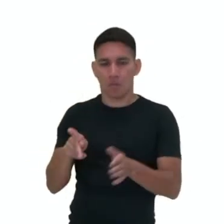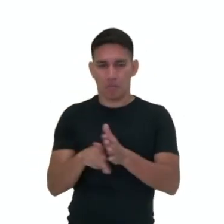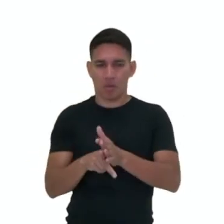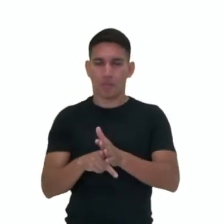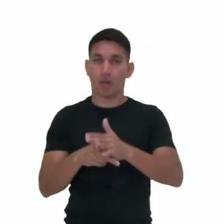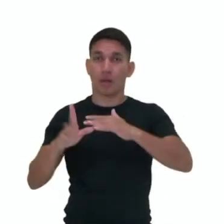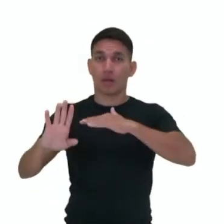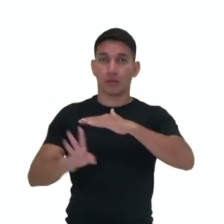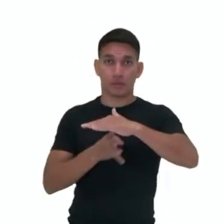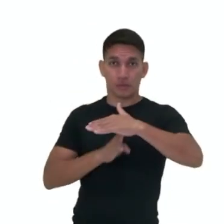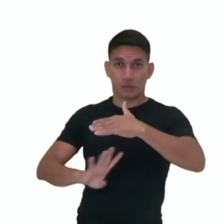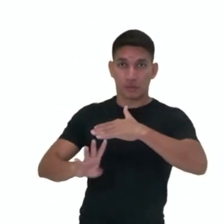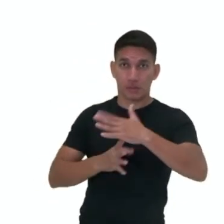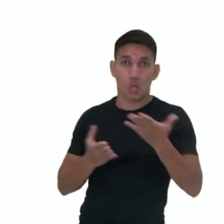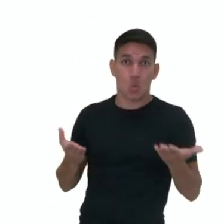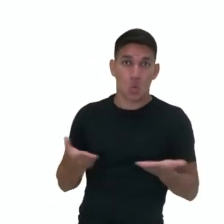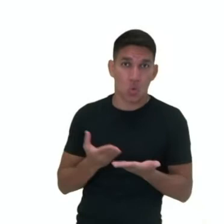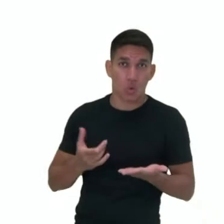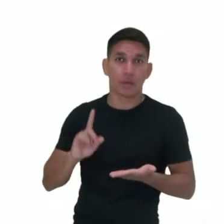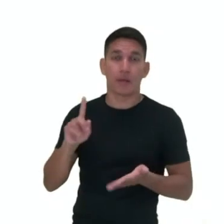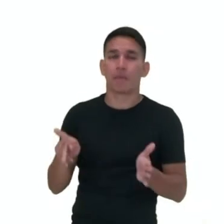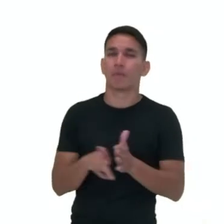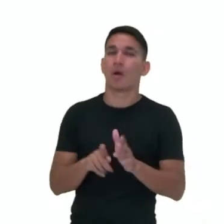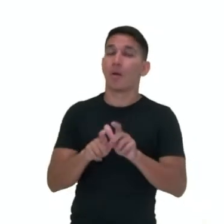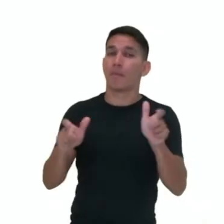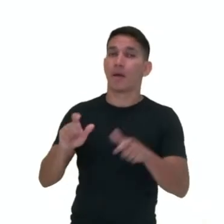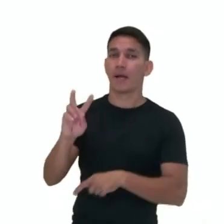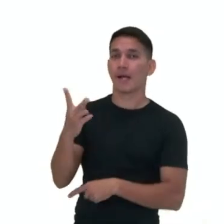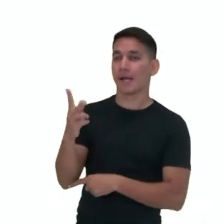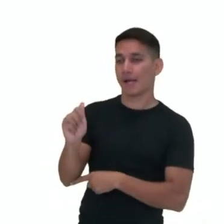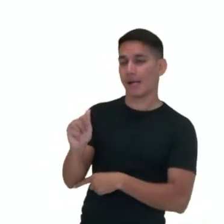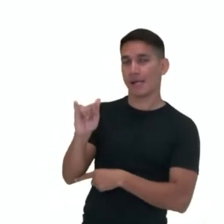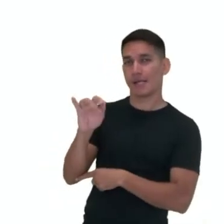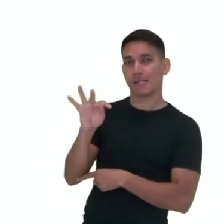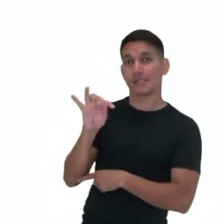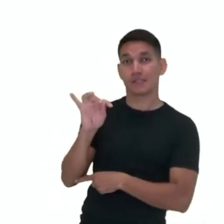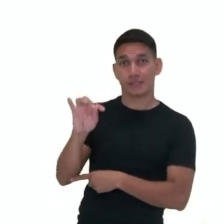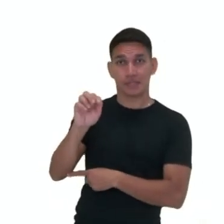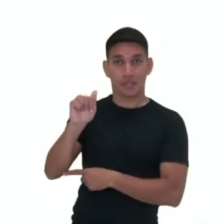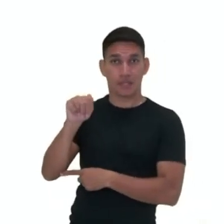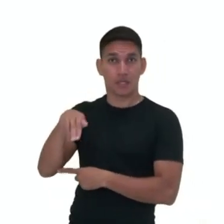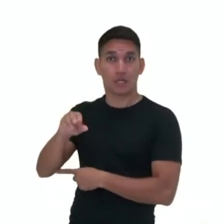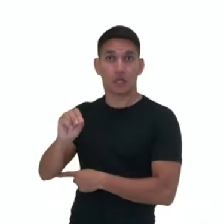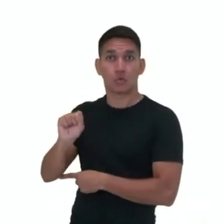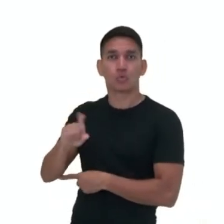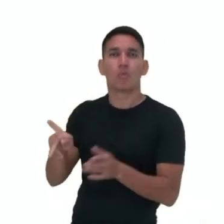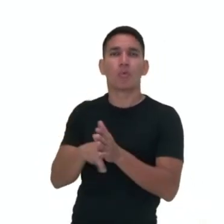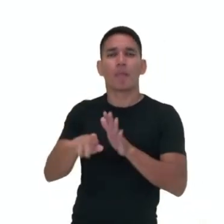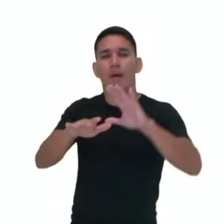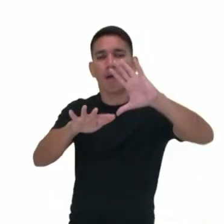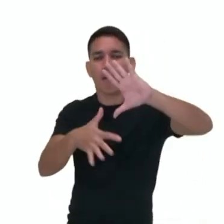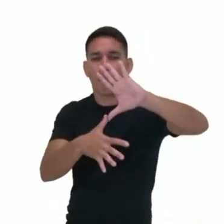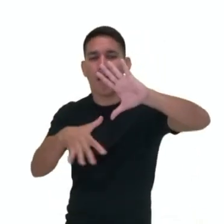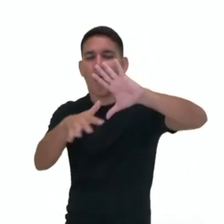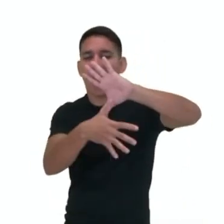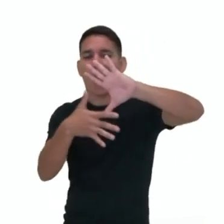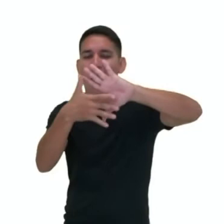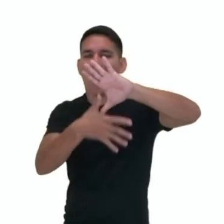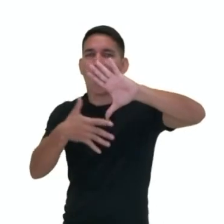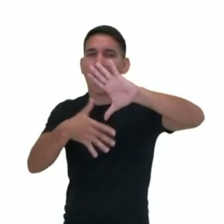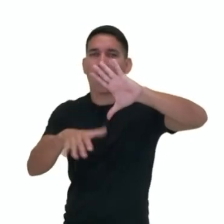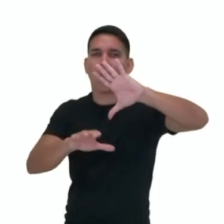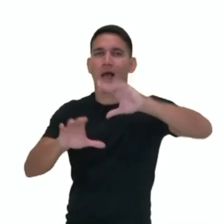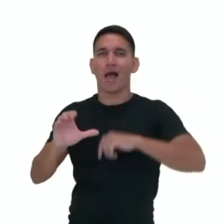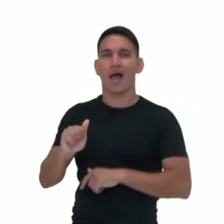imigrantes recebidas hoje são de haitianos, tá bom? Que vieram do Haiti, que é um país lá da região do Caribe. Bolivianos